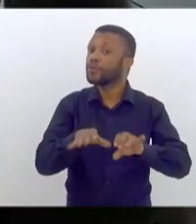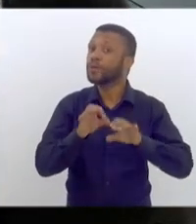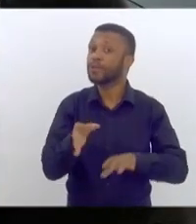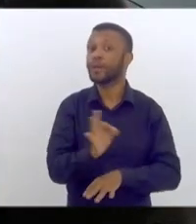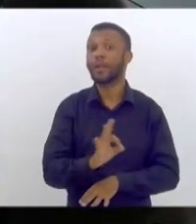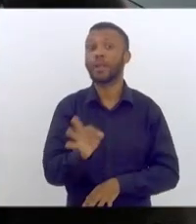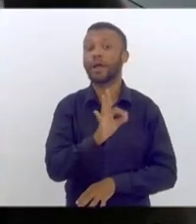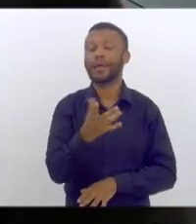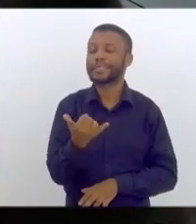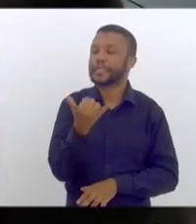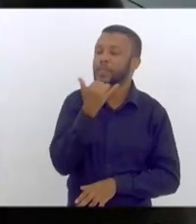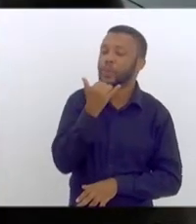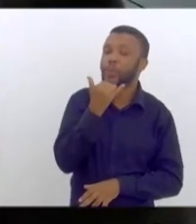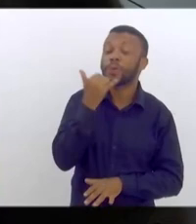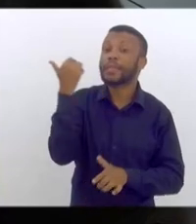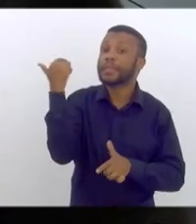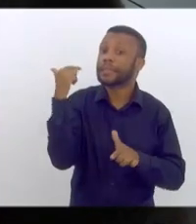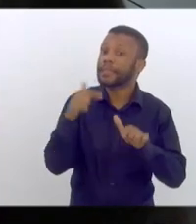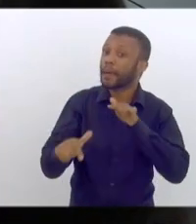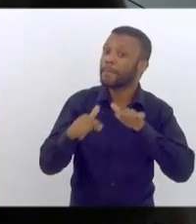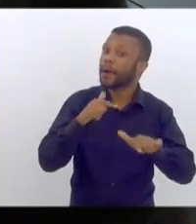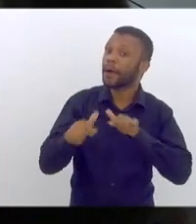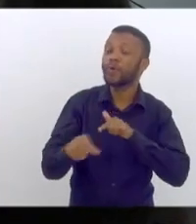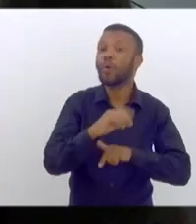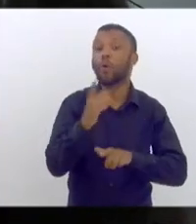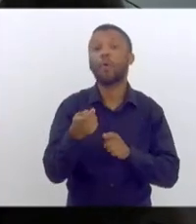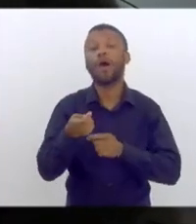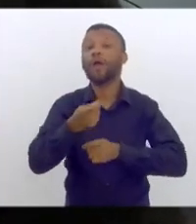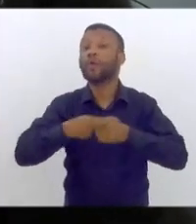deve ser trabalho ou economia